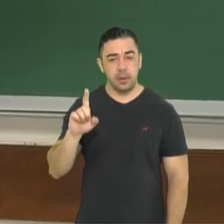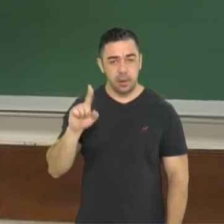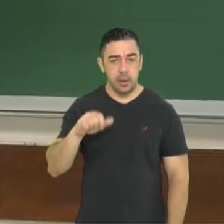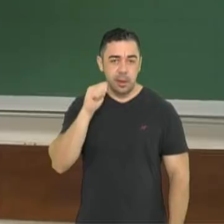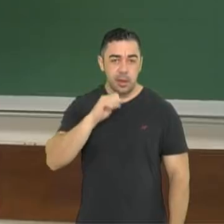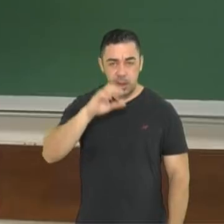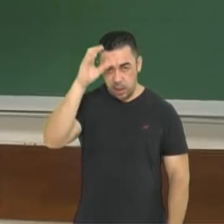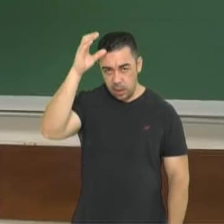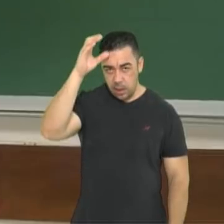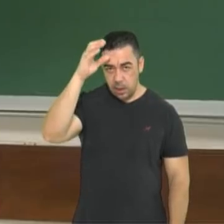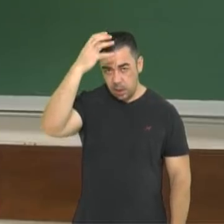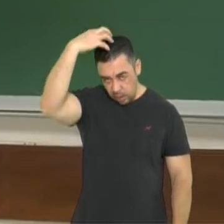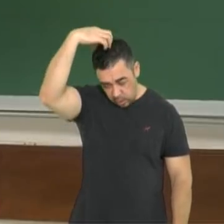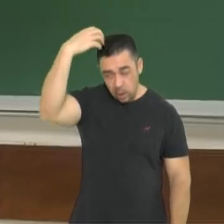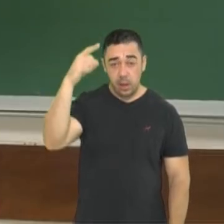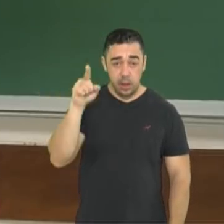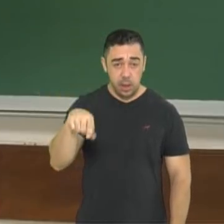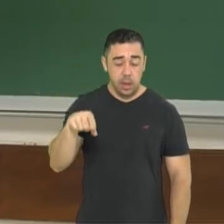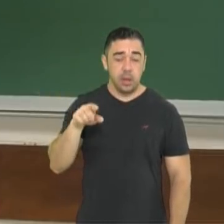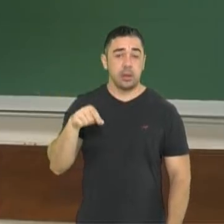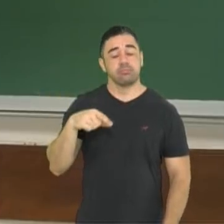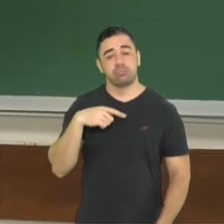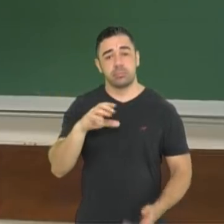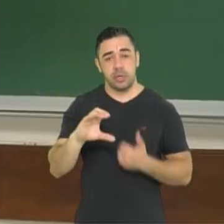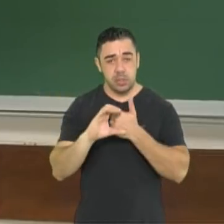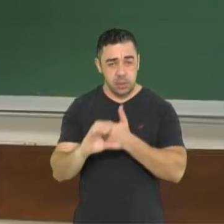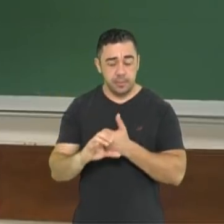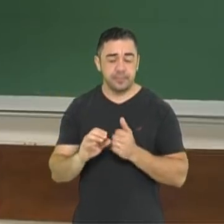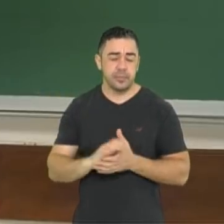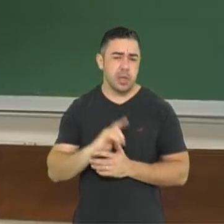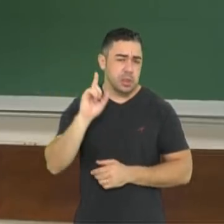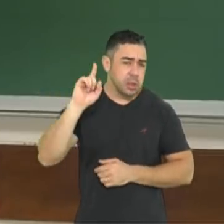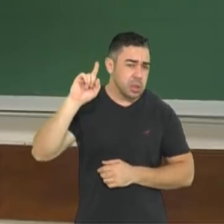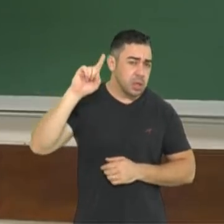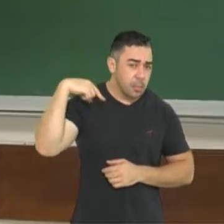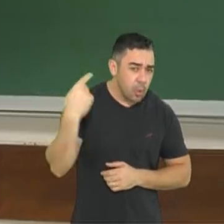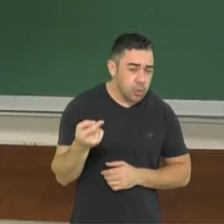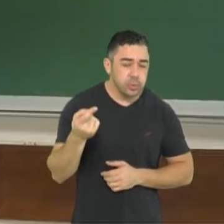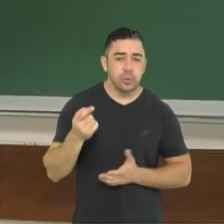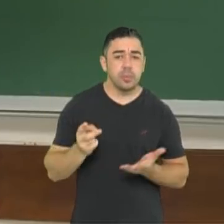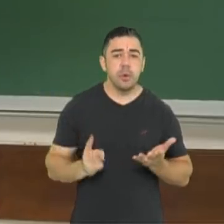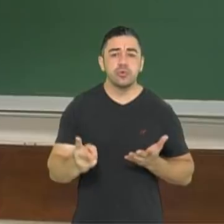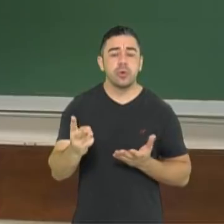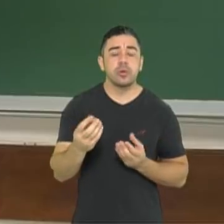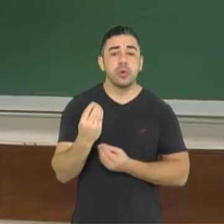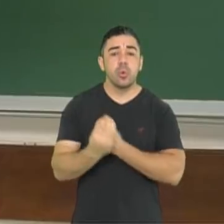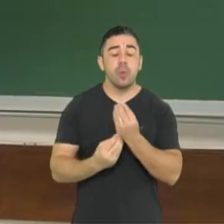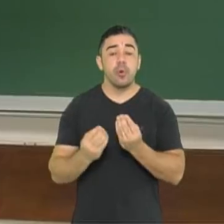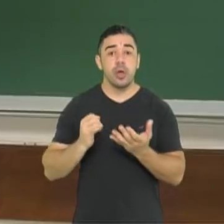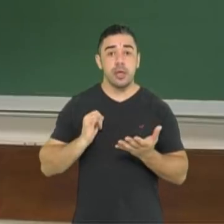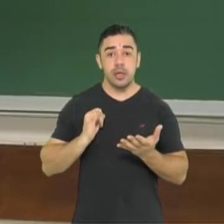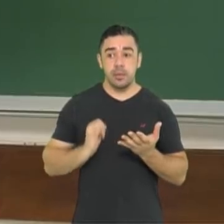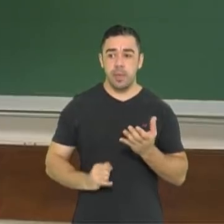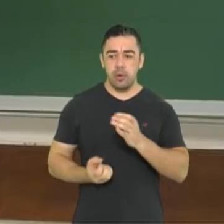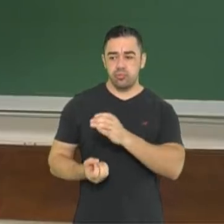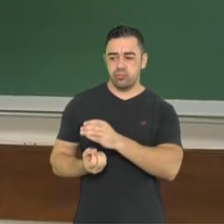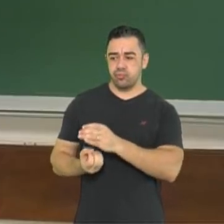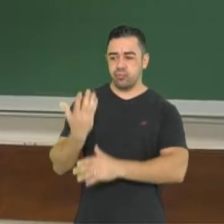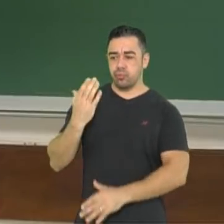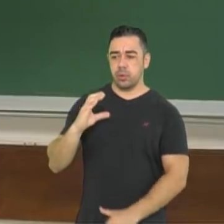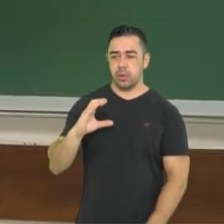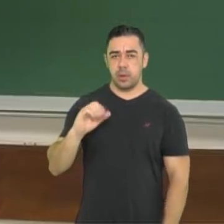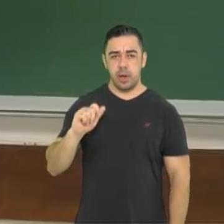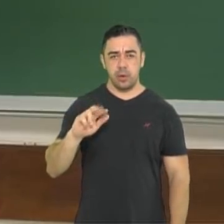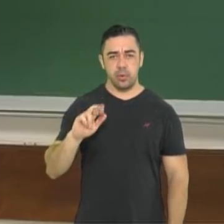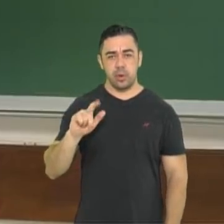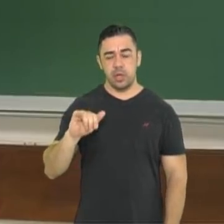como que nós entendemos que após o Reino Franco nós temos uma estabilização, uma continuidade e depois um império que vai surgir, o Império Carolíngio.